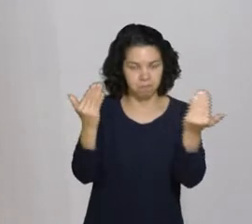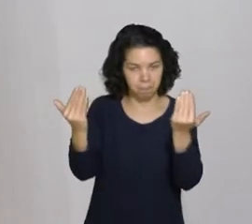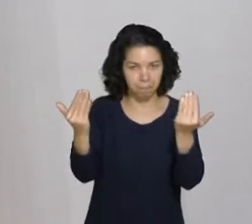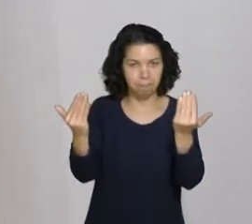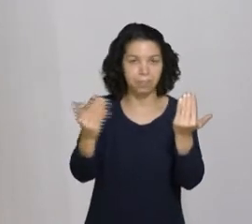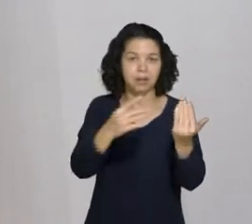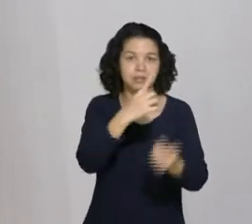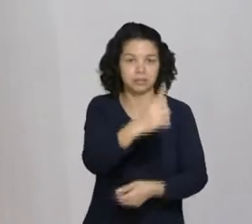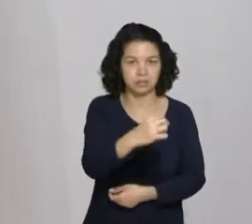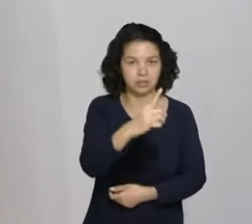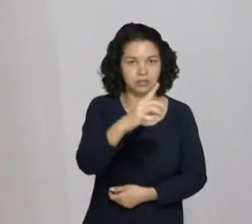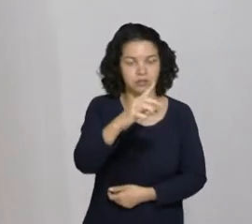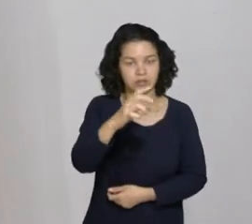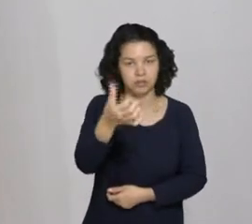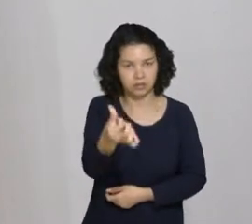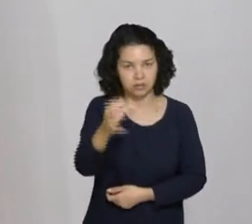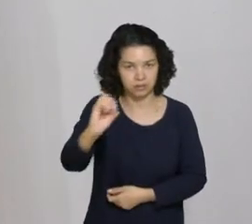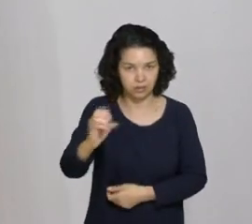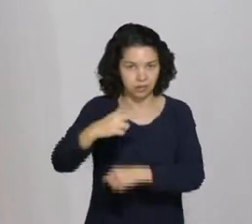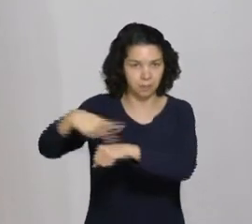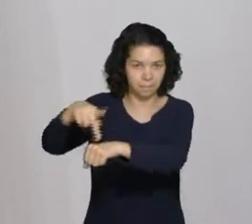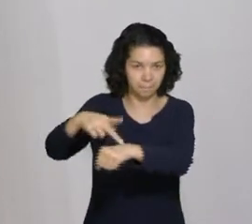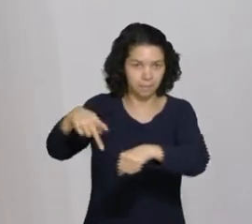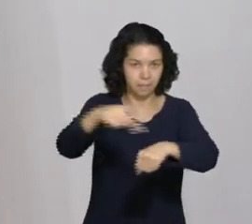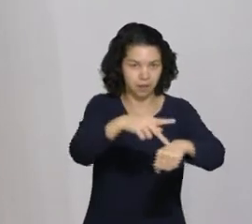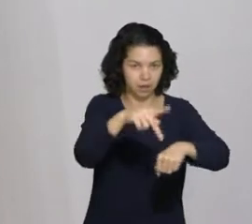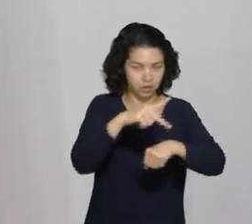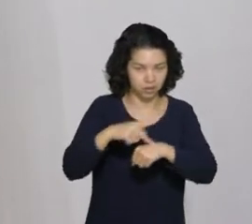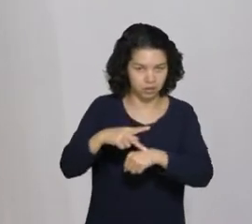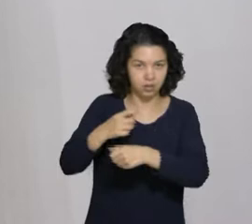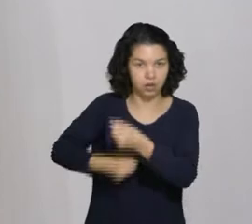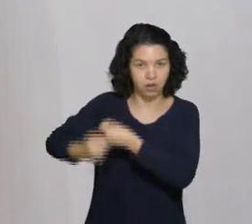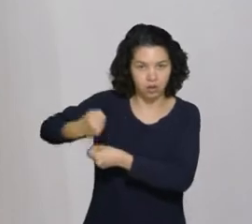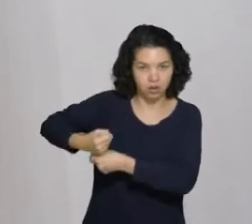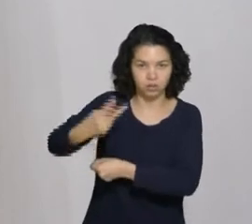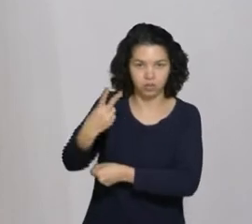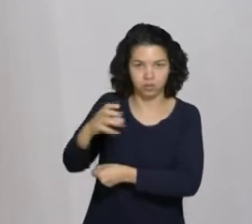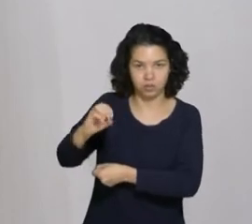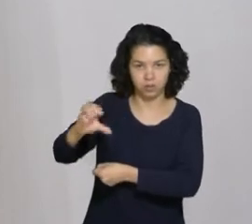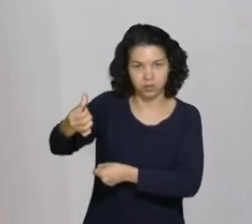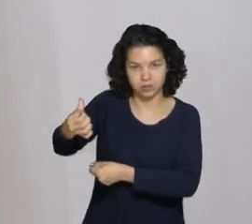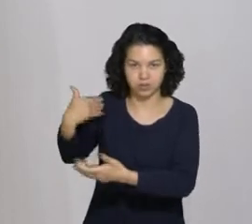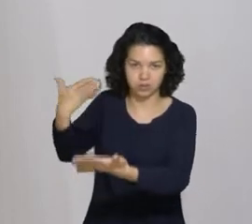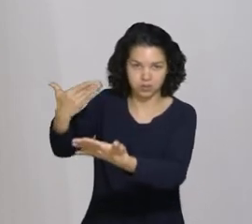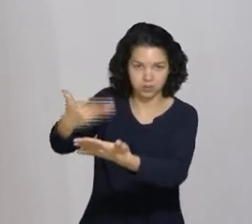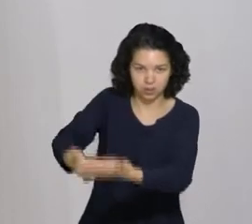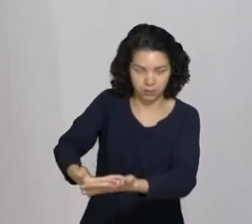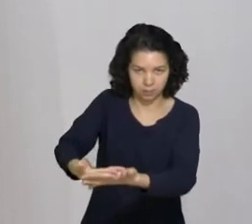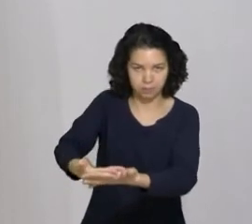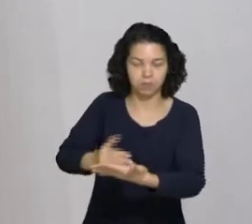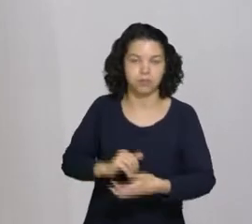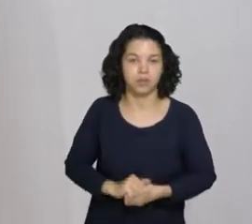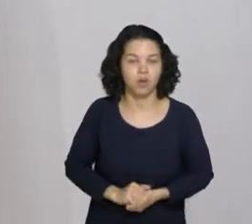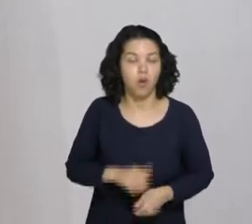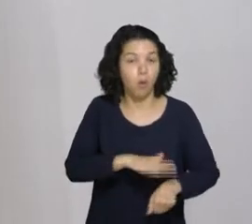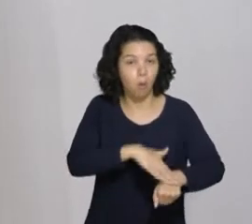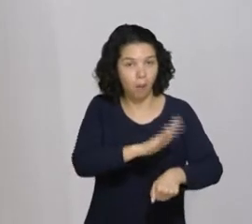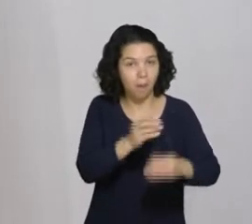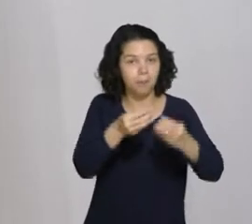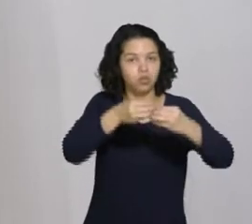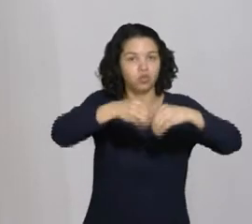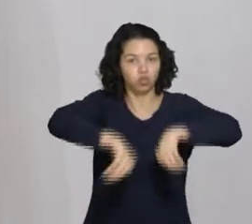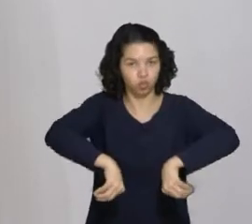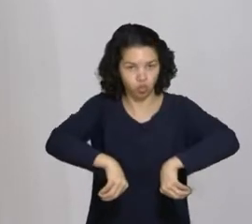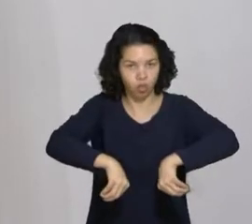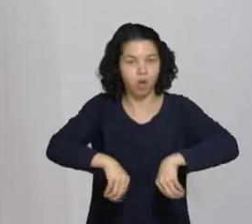com 160 países desde 2006 os mais afetados pela crise da insegurança alimentar